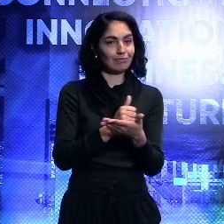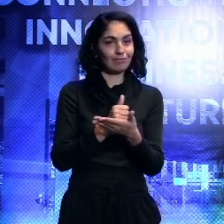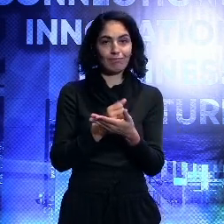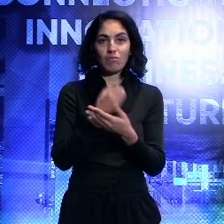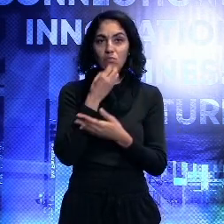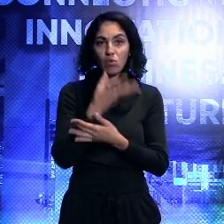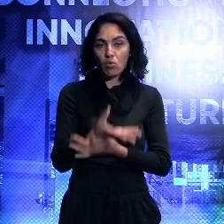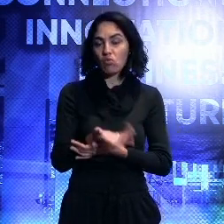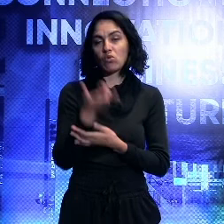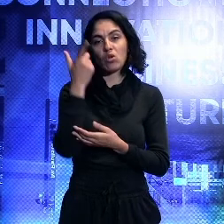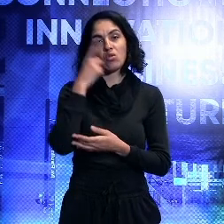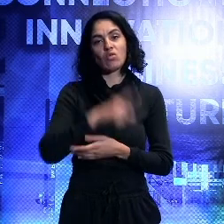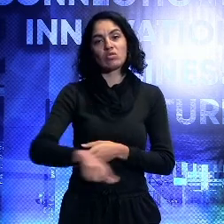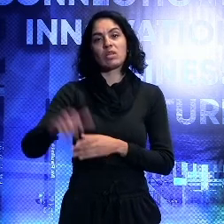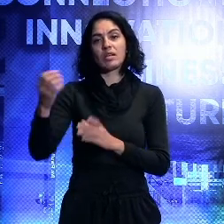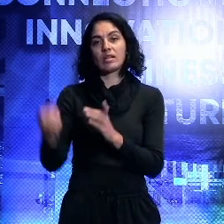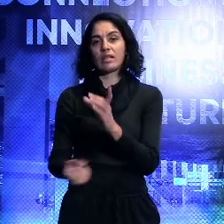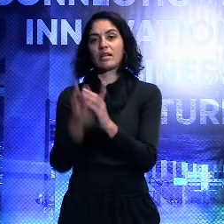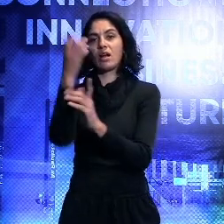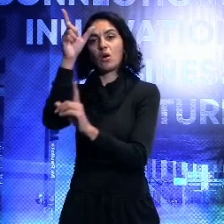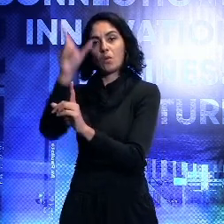persona assertiva, a gente não tem